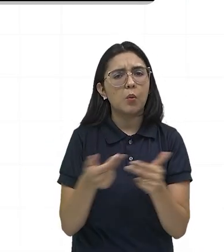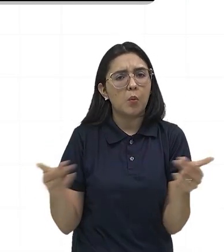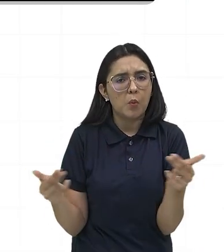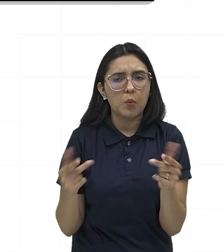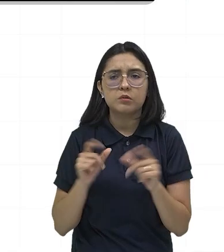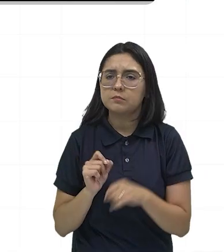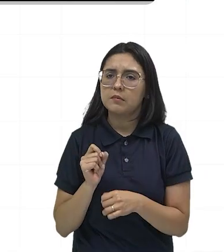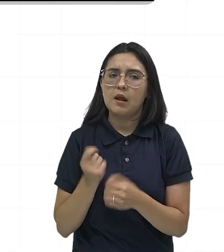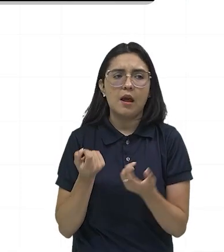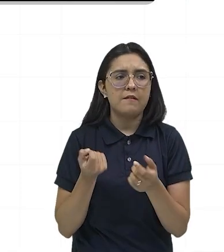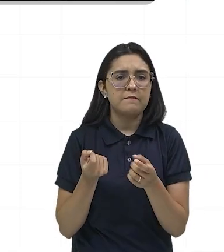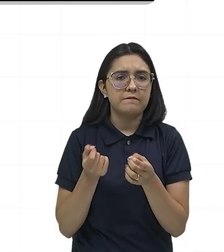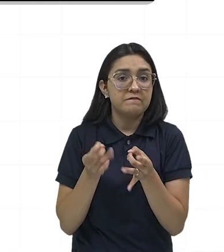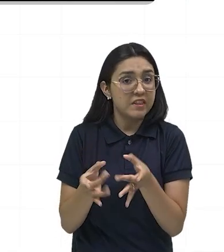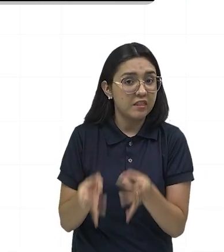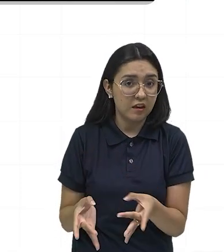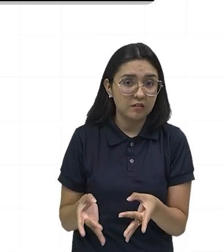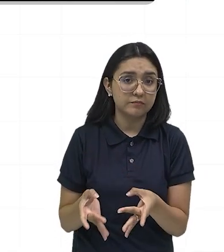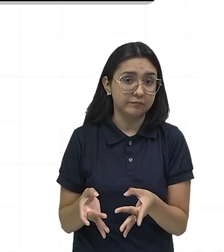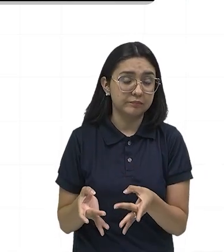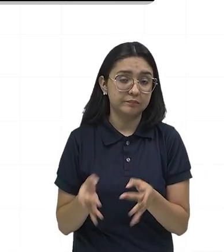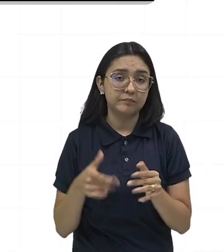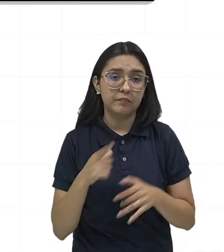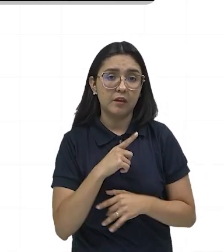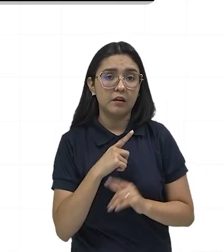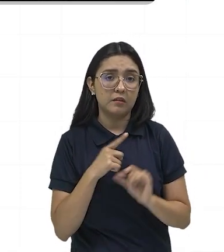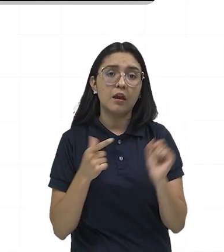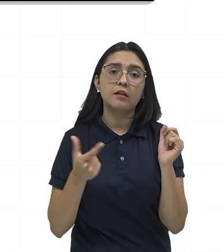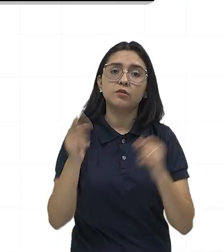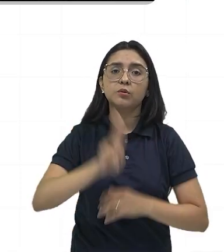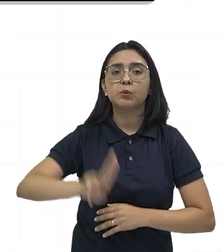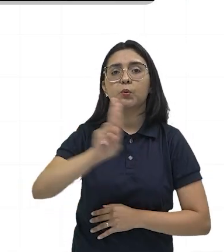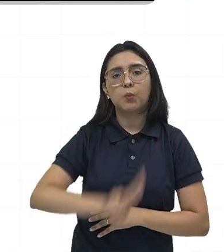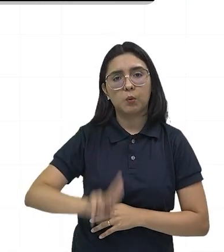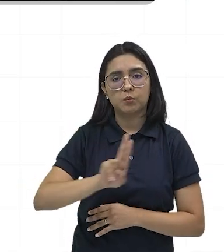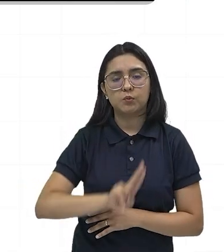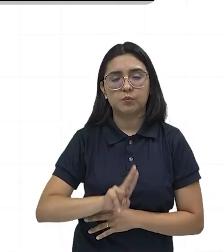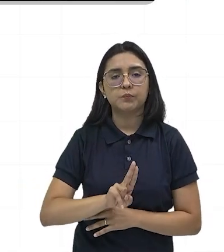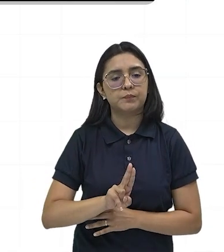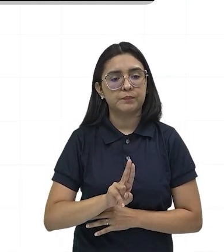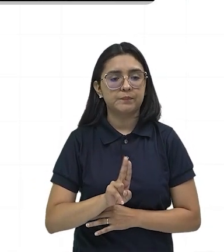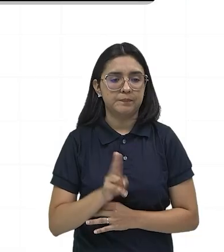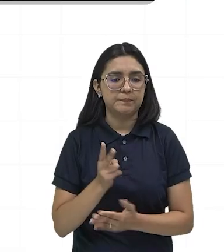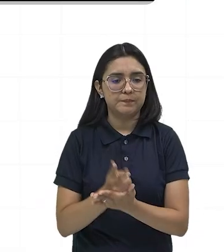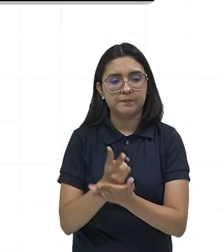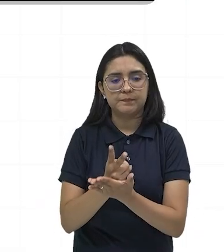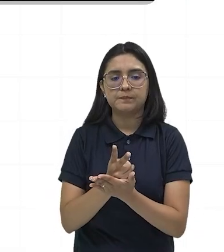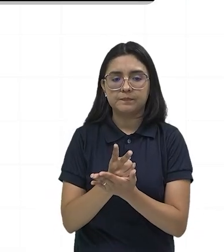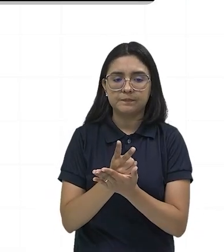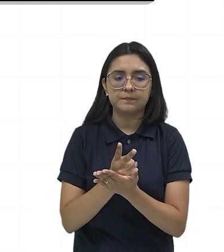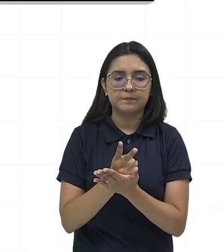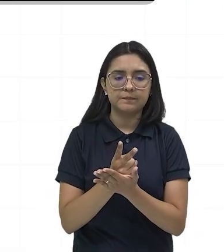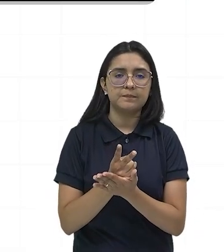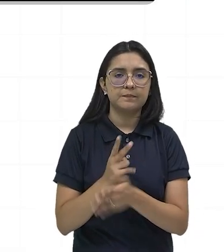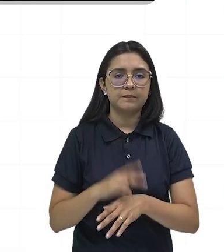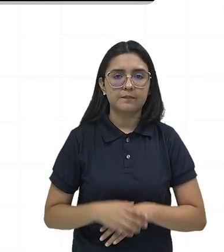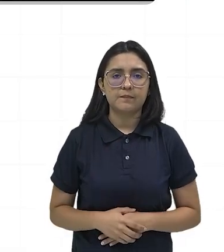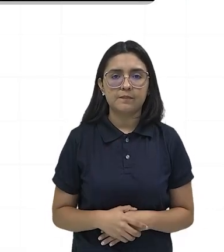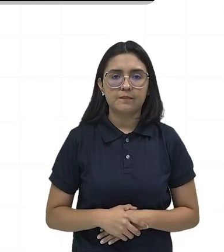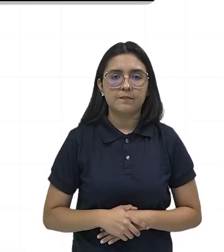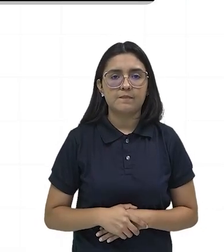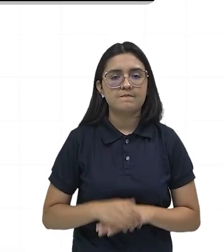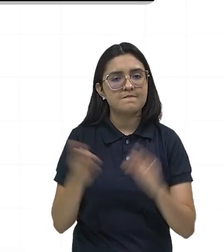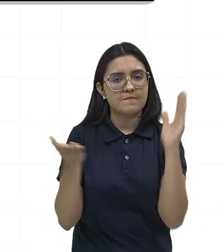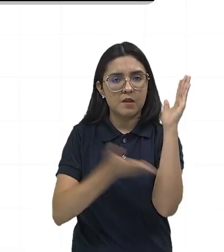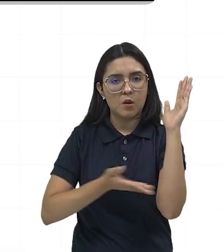Para empreendimentos, enfim. Nós temos essa exploração ainda sendo feita muito, né? Essa